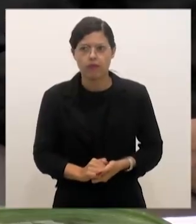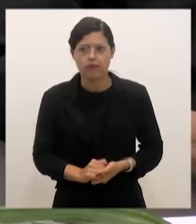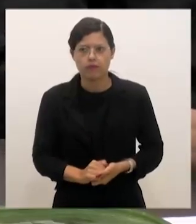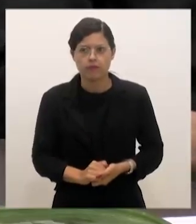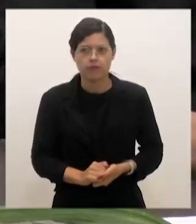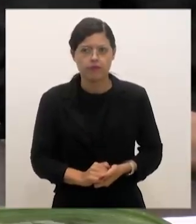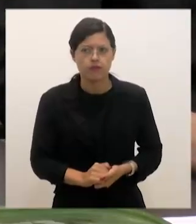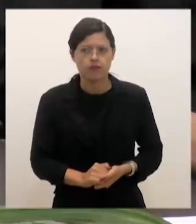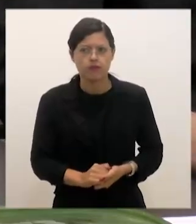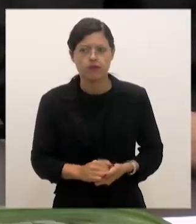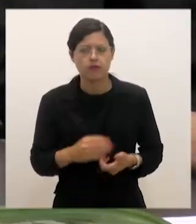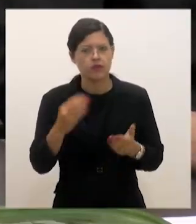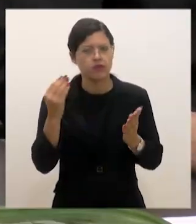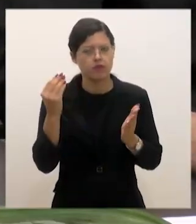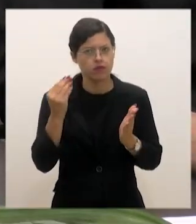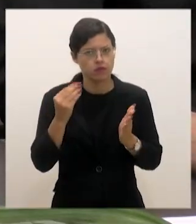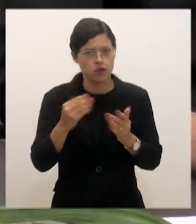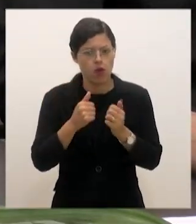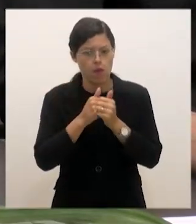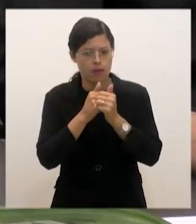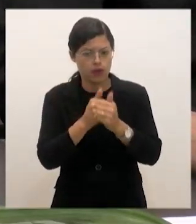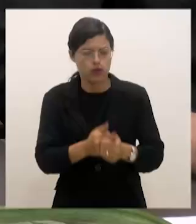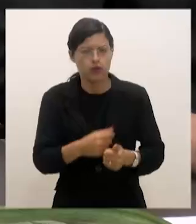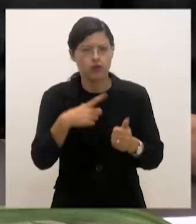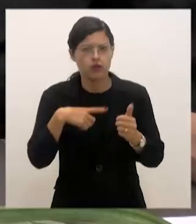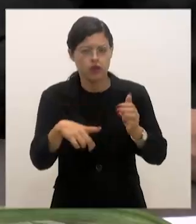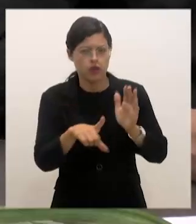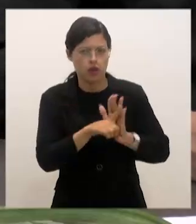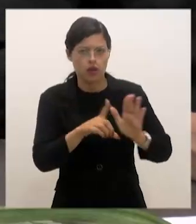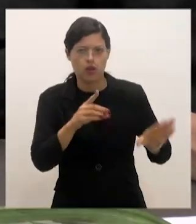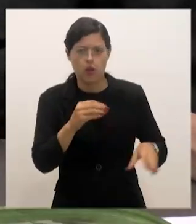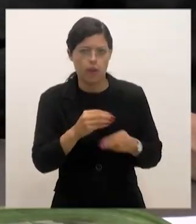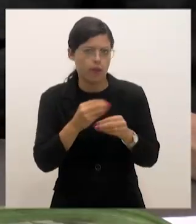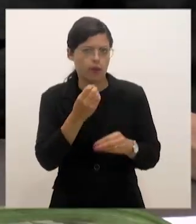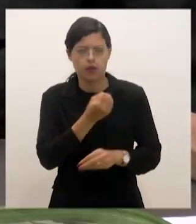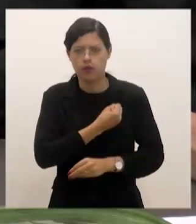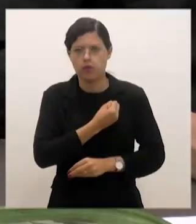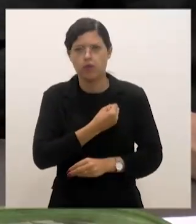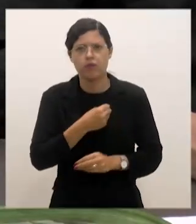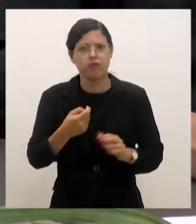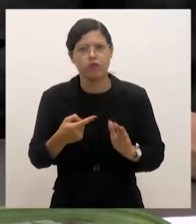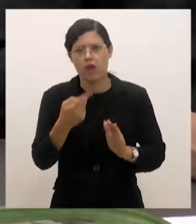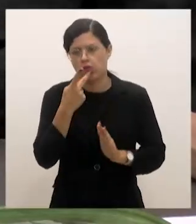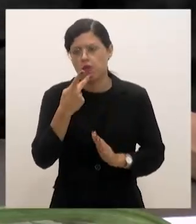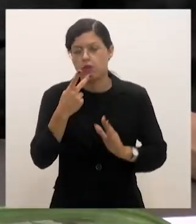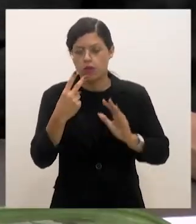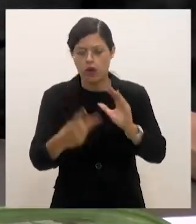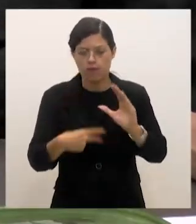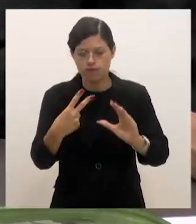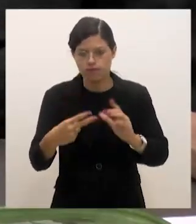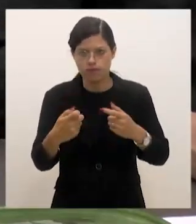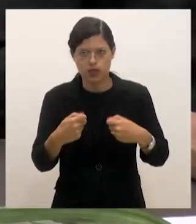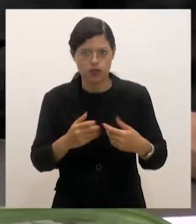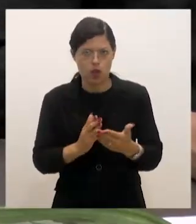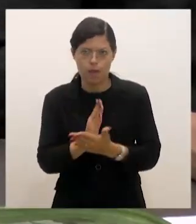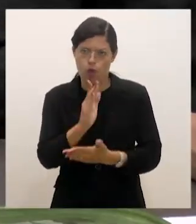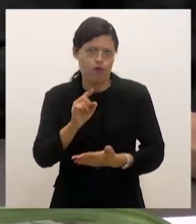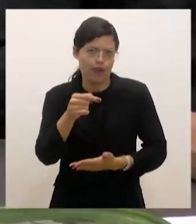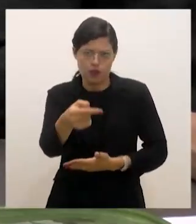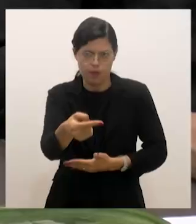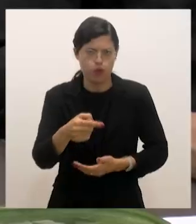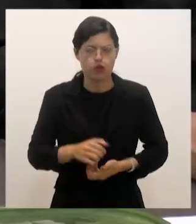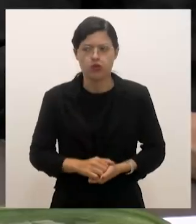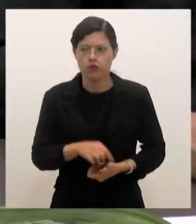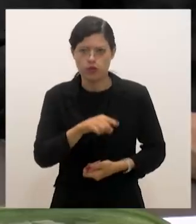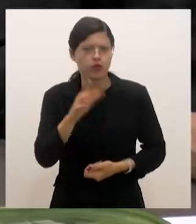o que dispõe a lei complementar número tal, ou seja, indicando que as câmaras de vereadores deverão aprovar isso posteriormente.